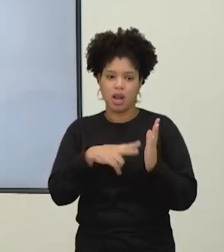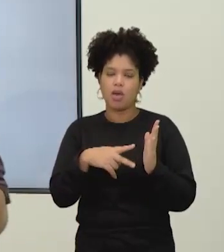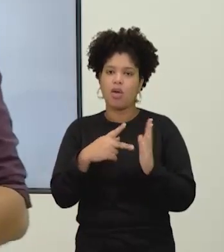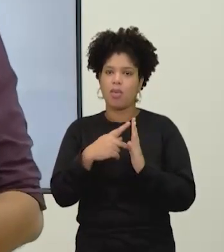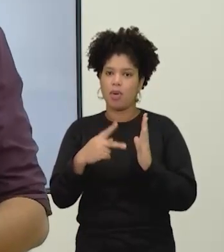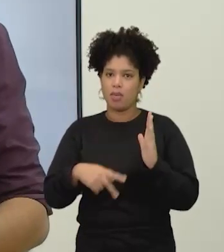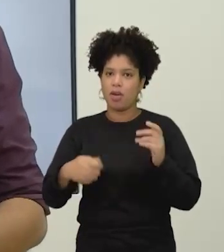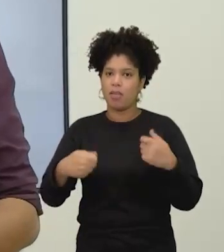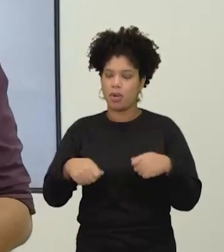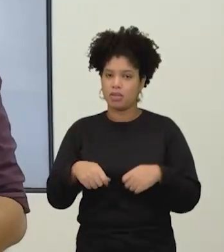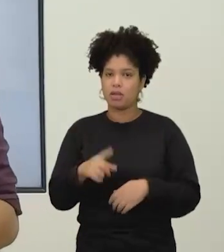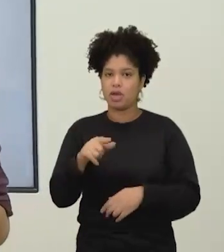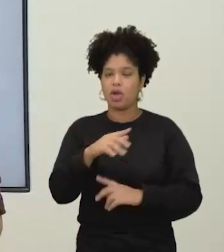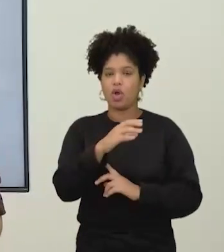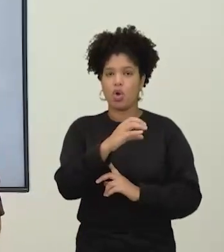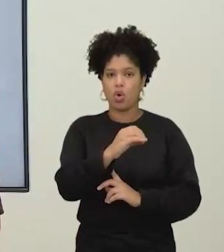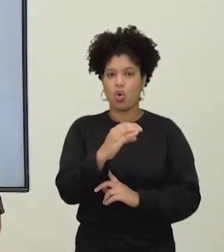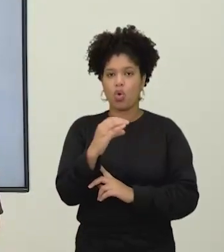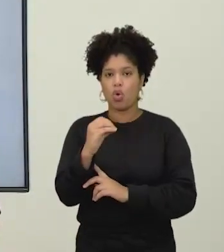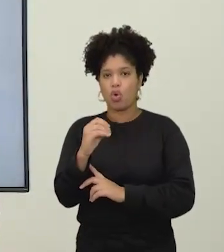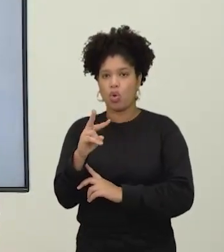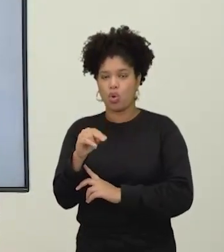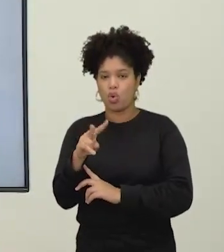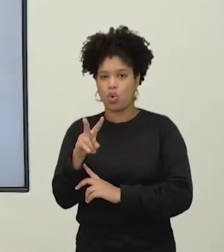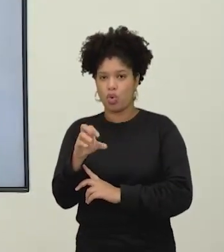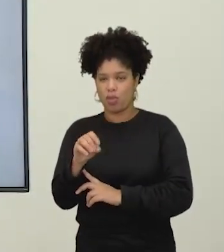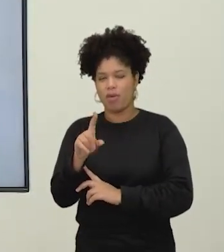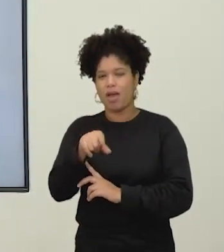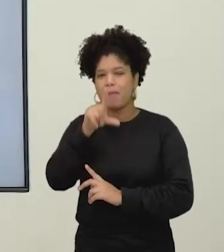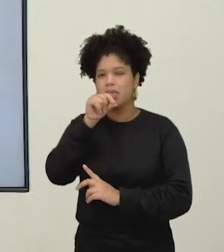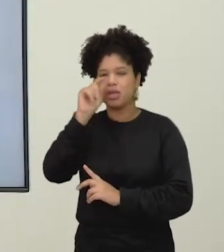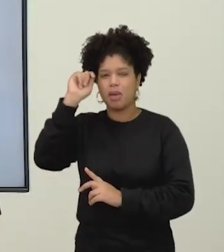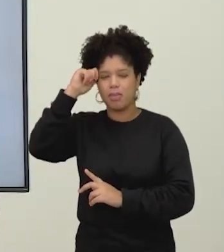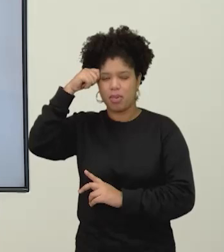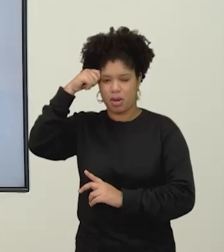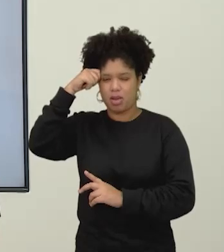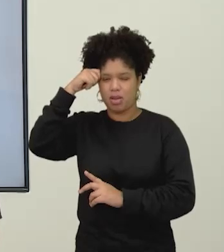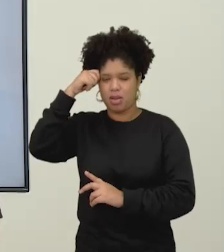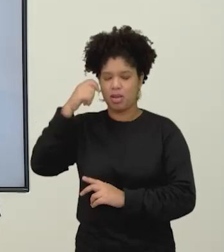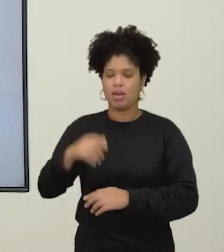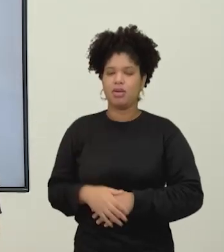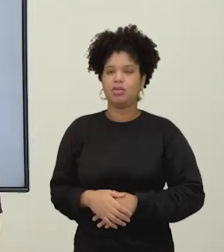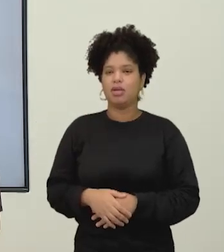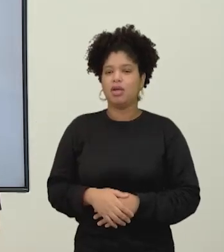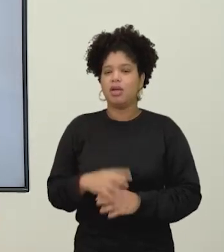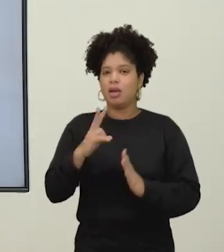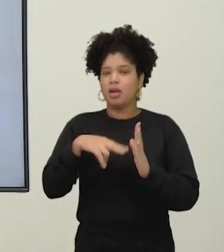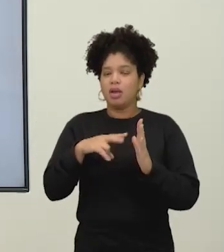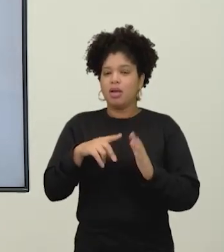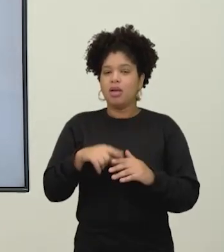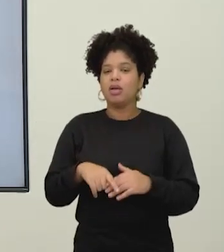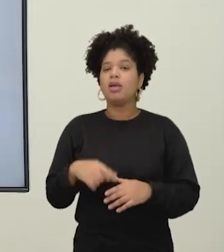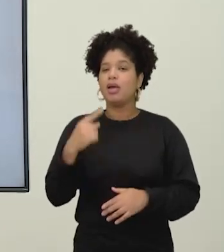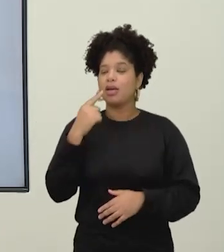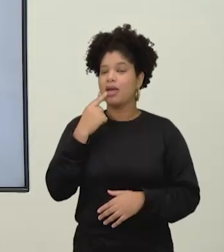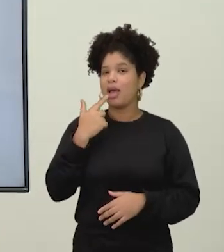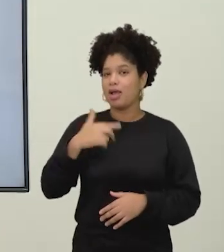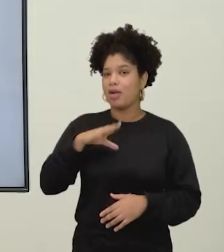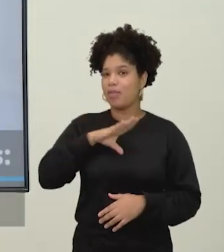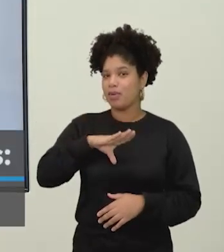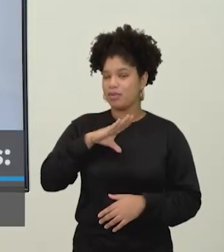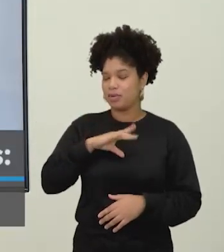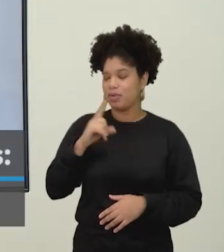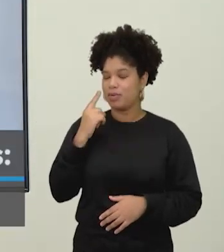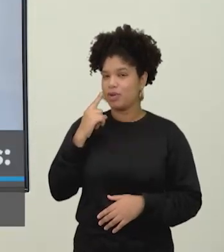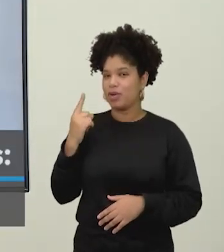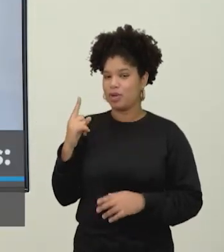poema. O Corvo, Edgar Allan Poe. Tá? Depois você fala o que você achou, né? Na língua portuguesa, CMSP,